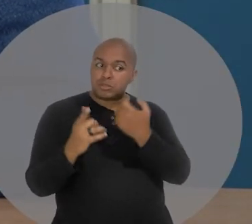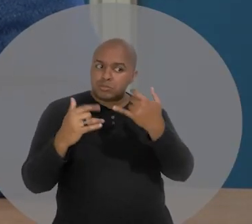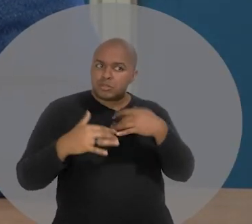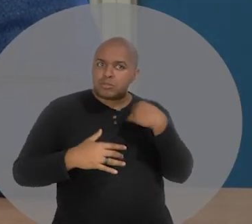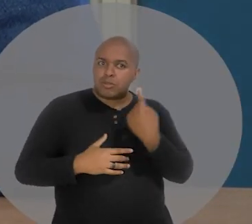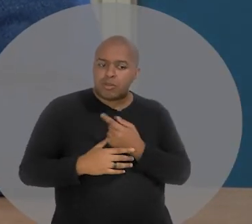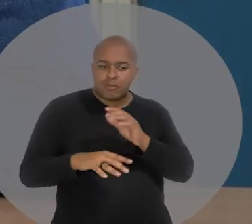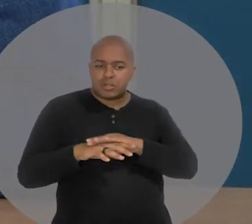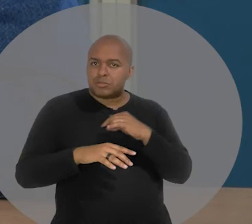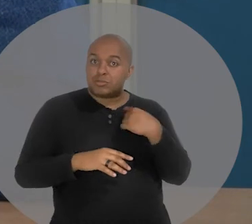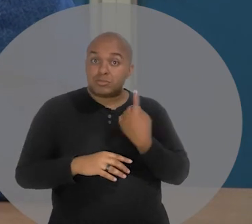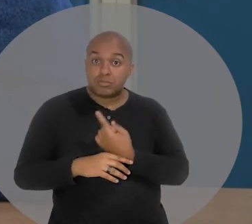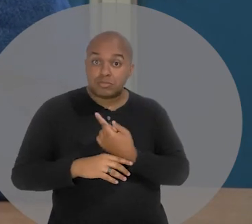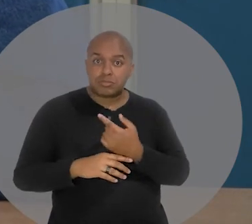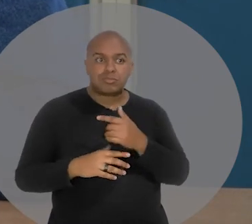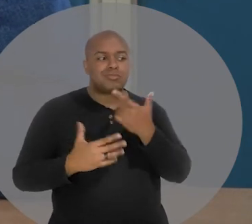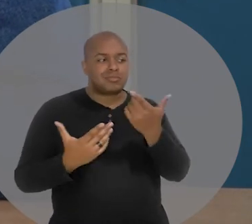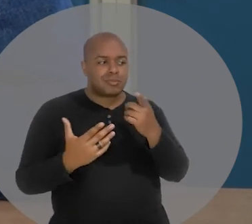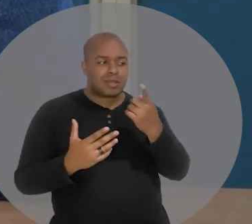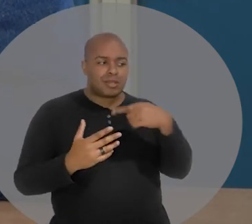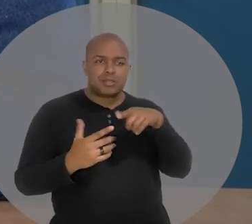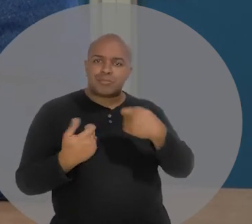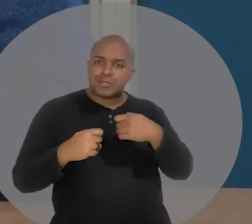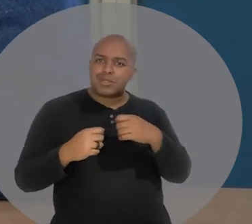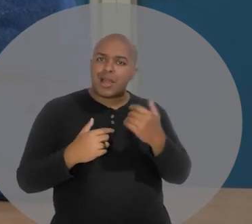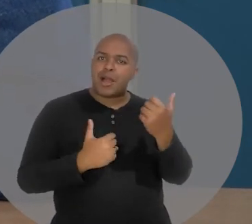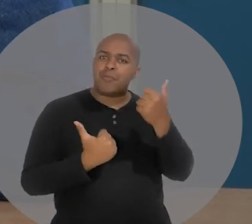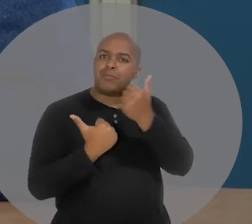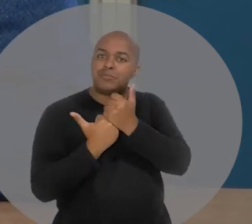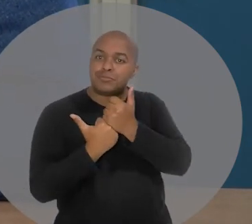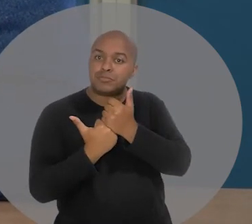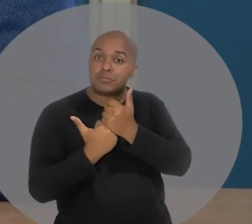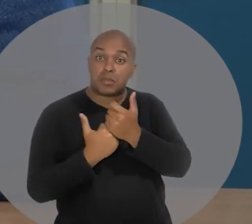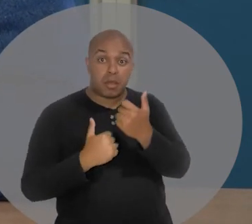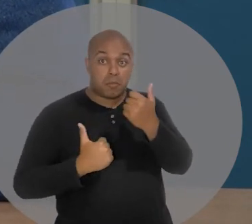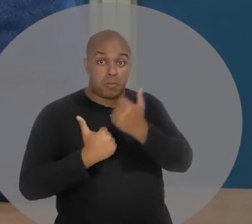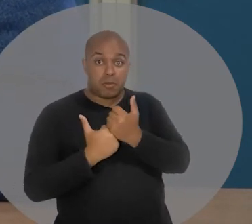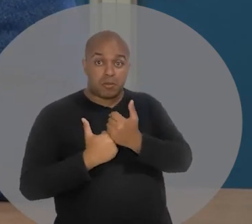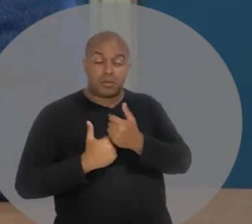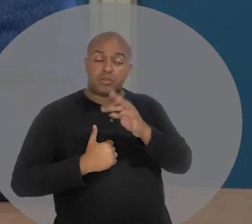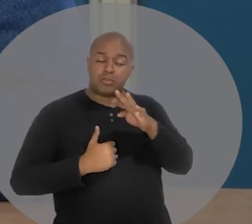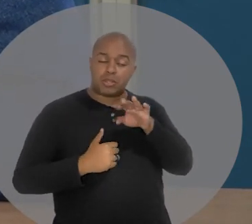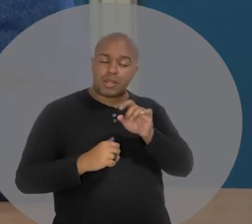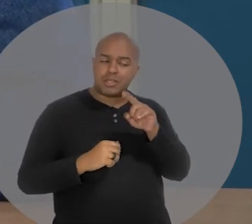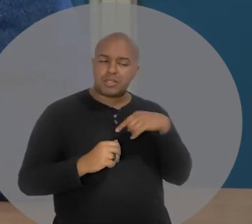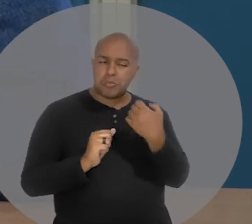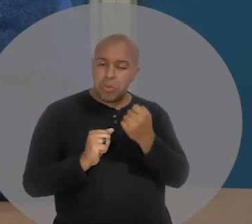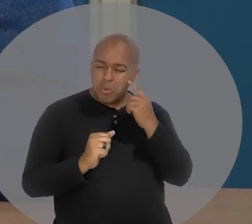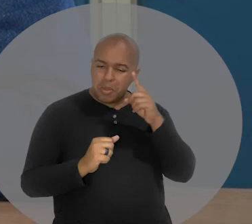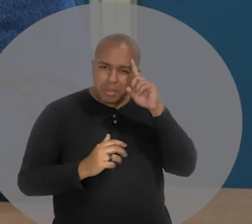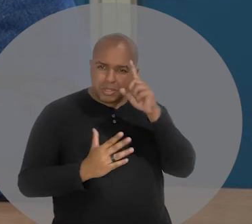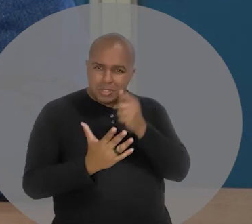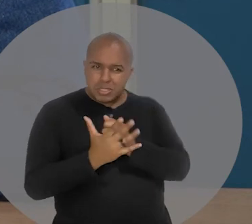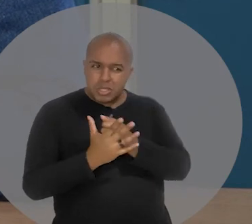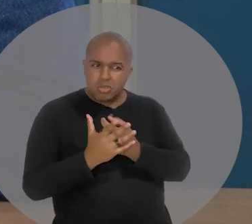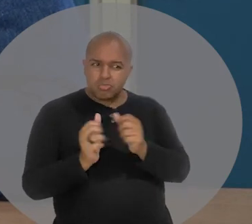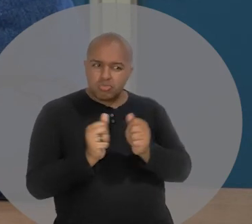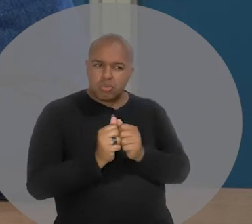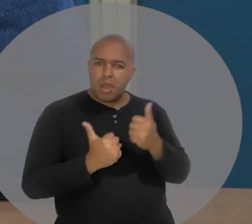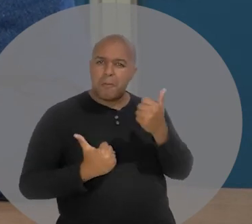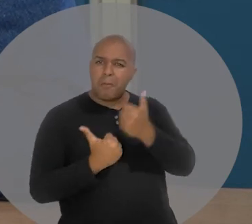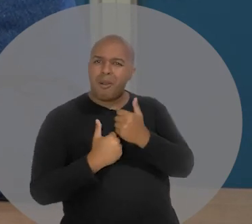fazemos nós, ainda que a gente precise de apoio, né? Apoio não é tutela. Eu posso tomar uma decisão com o apoio de